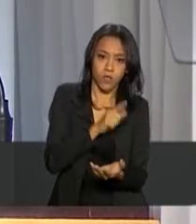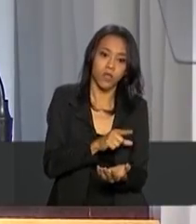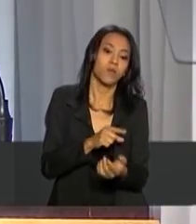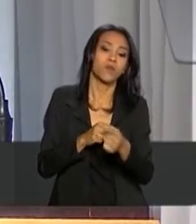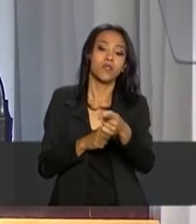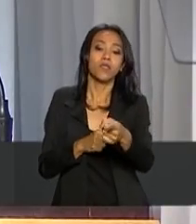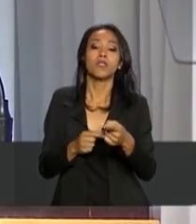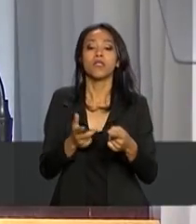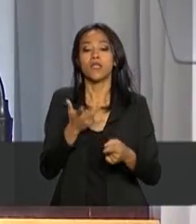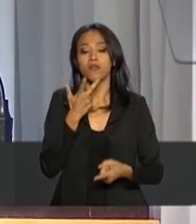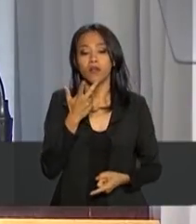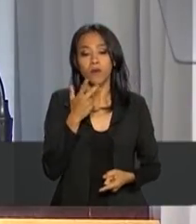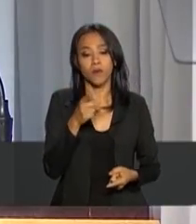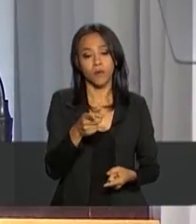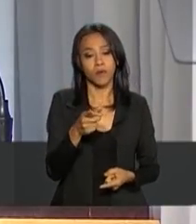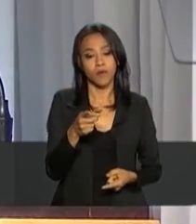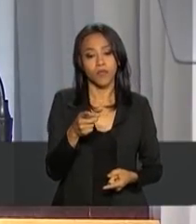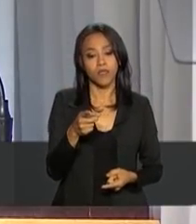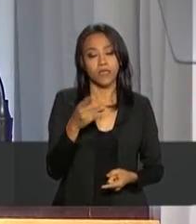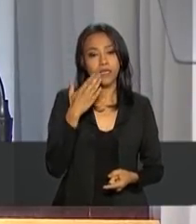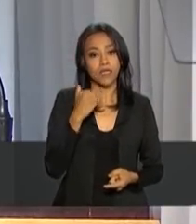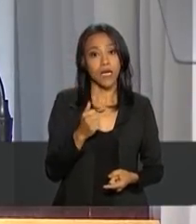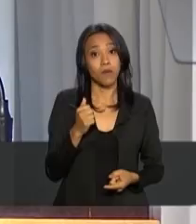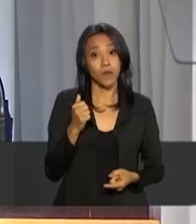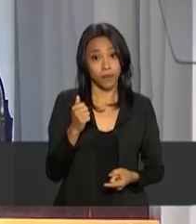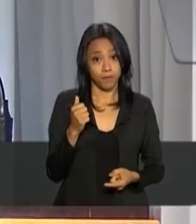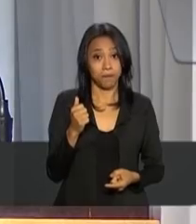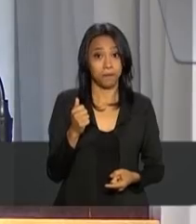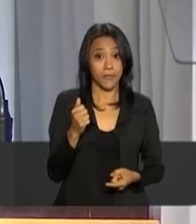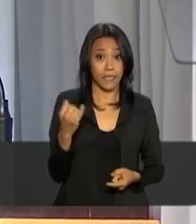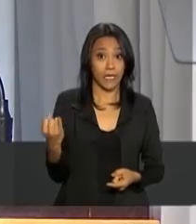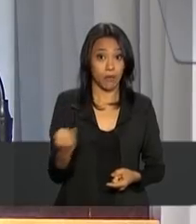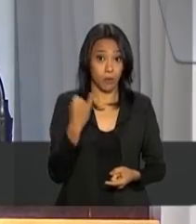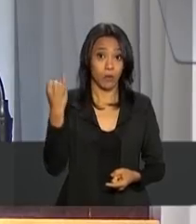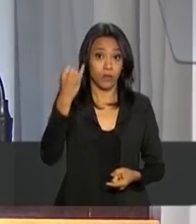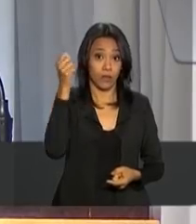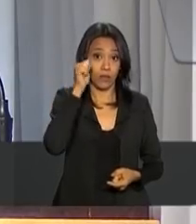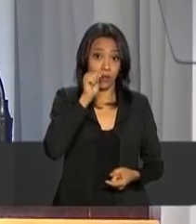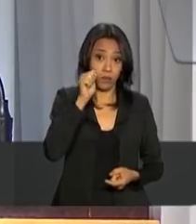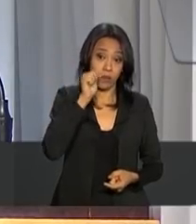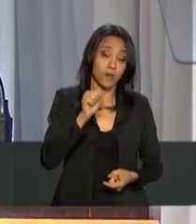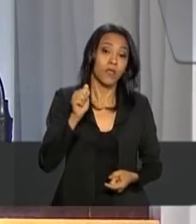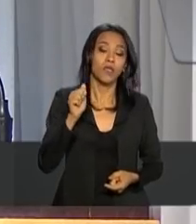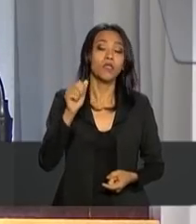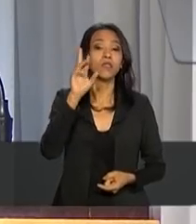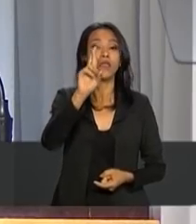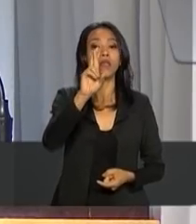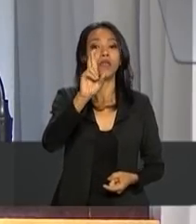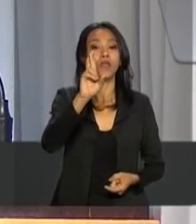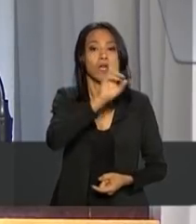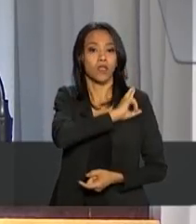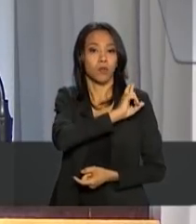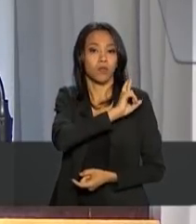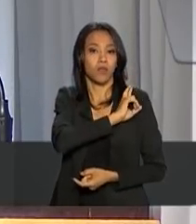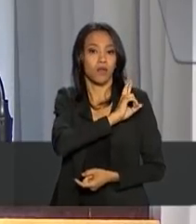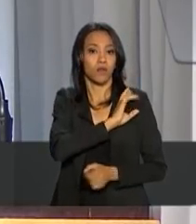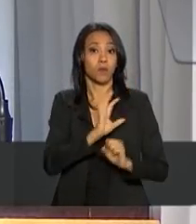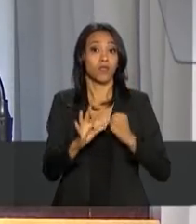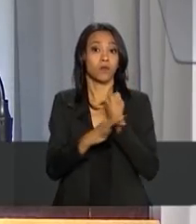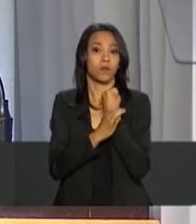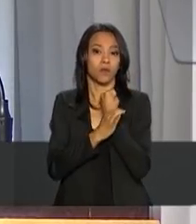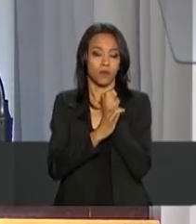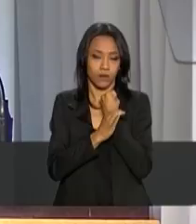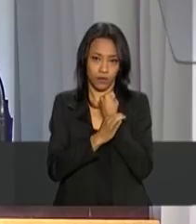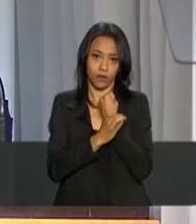né? Sei o quanto vale uma mulher comandar a segurança, a Polícia Militar do Estado, né? Mas